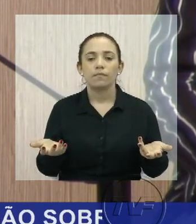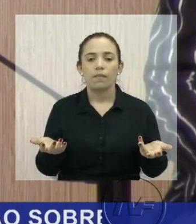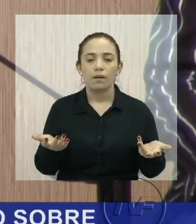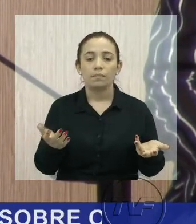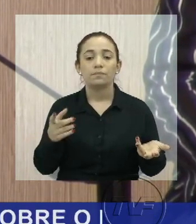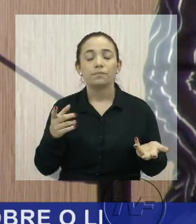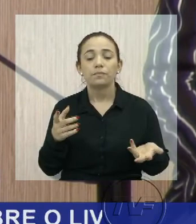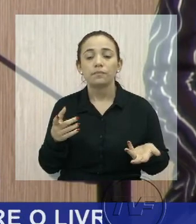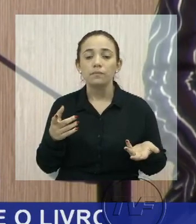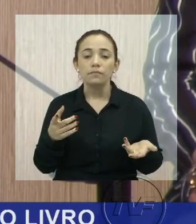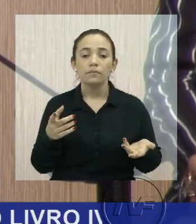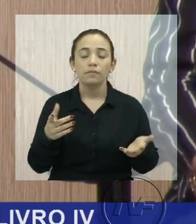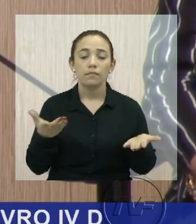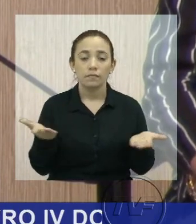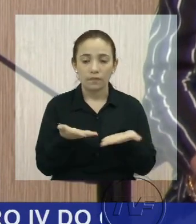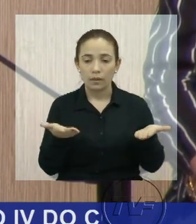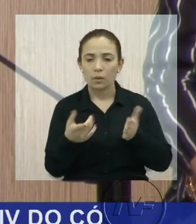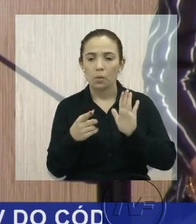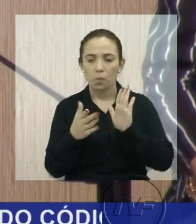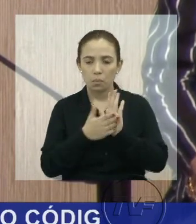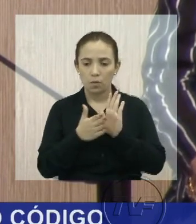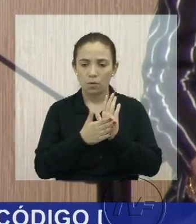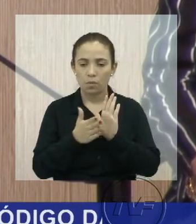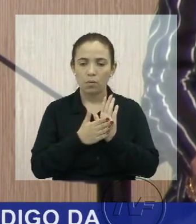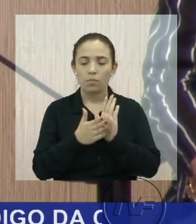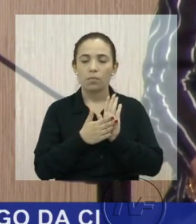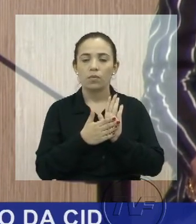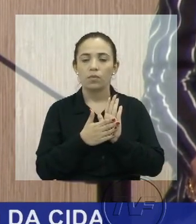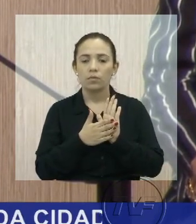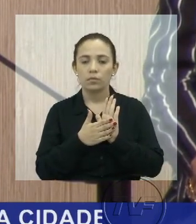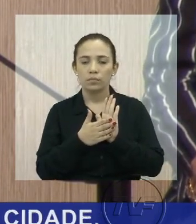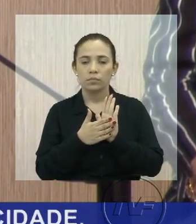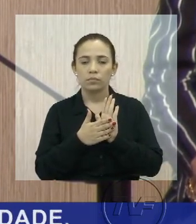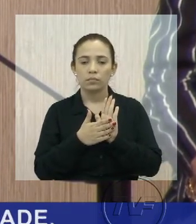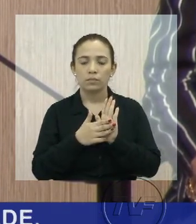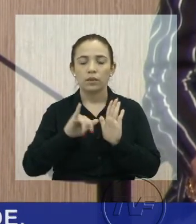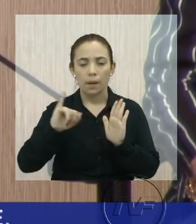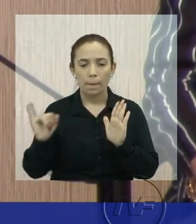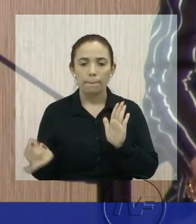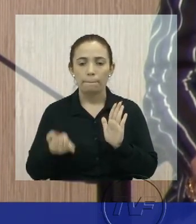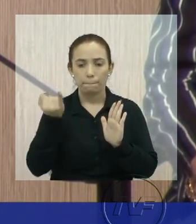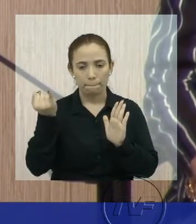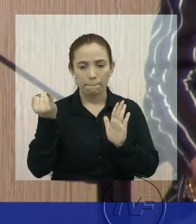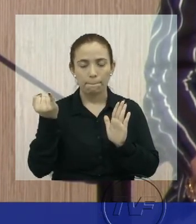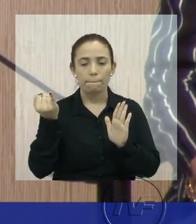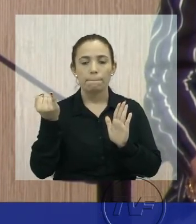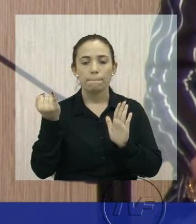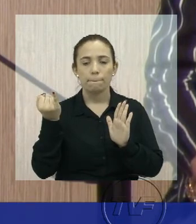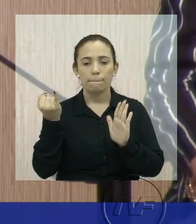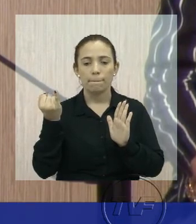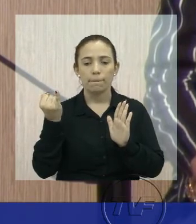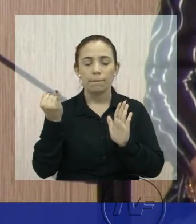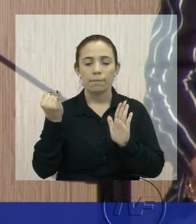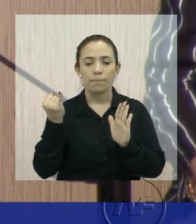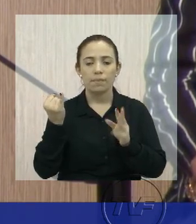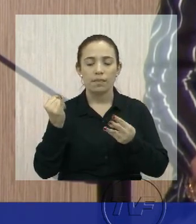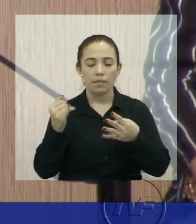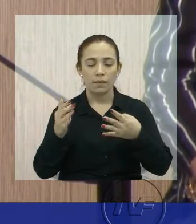Nós estamos realmente propondo no código, no texto, a oportunidade de regularização para as infrações leves.